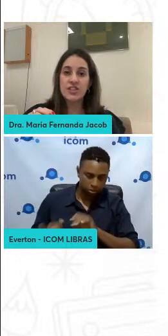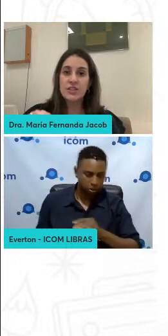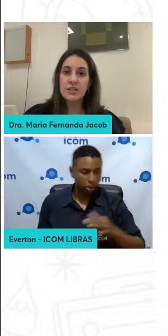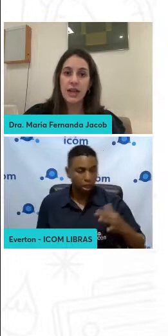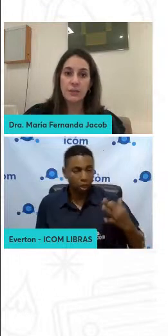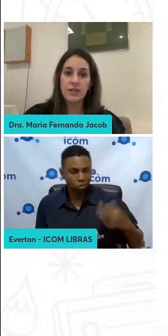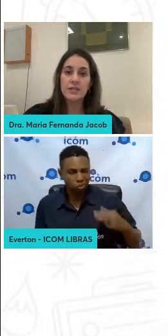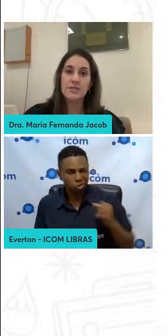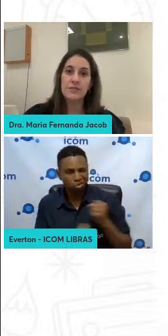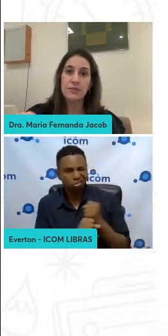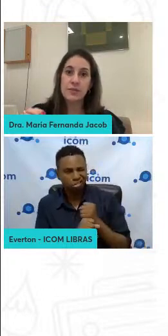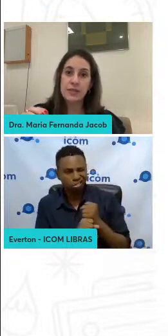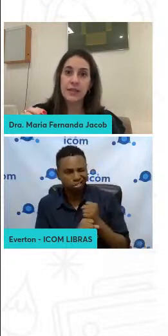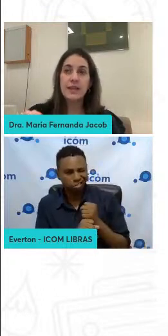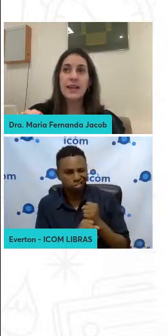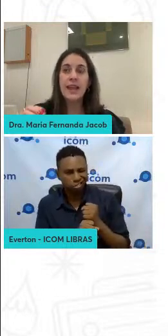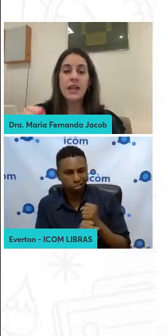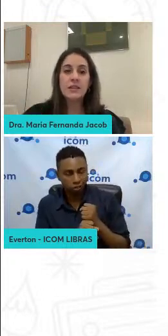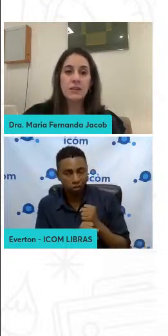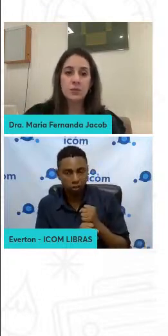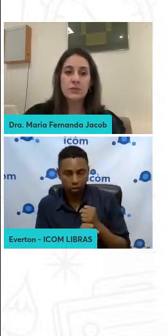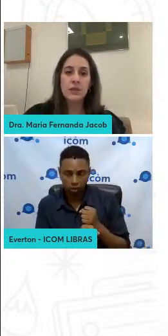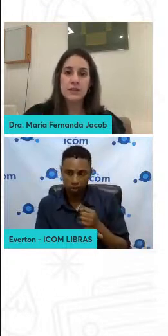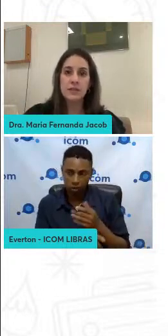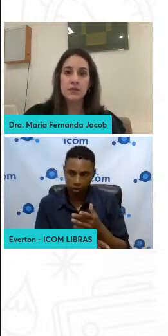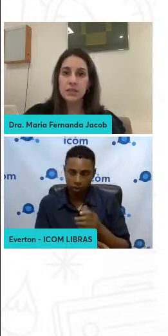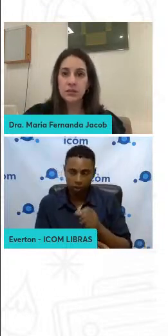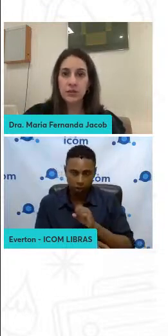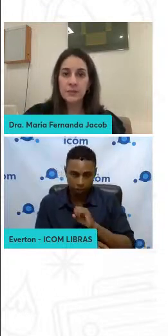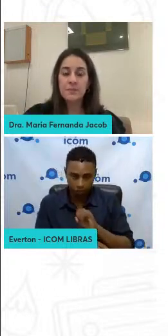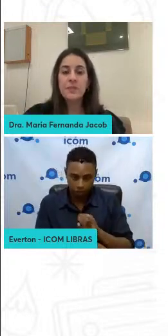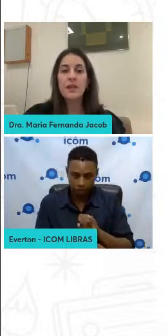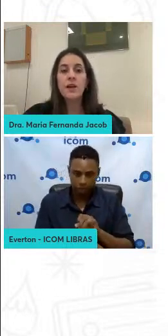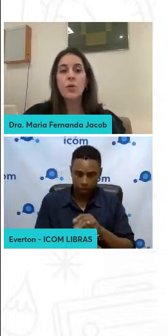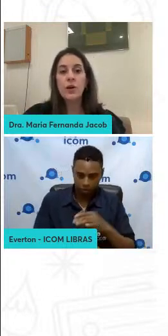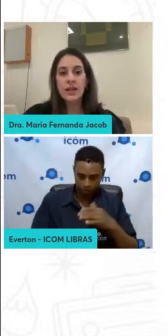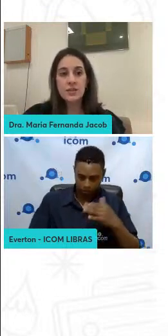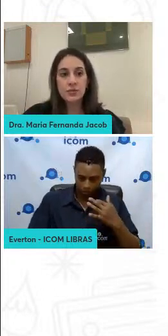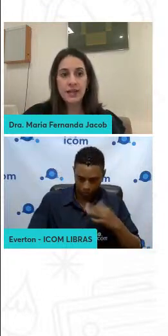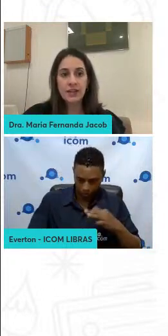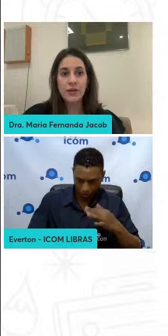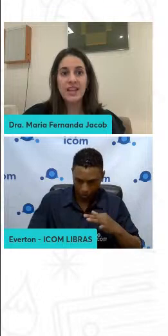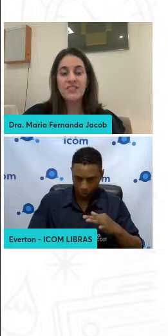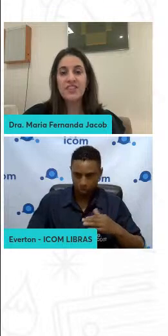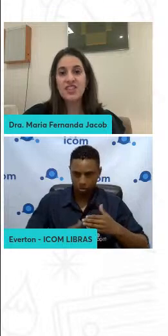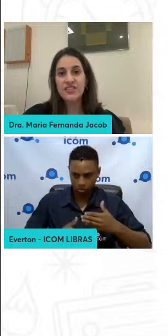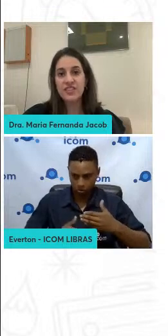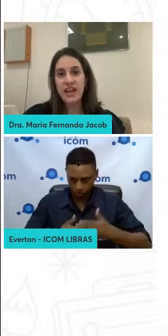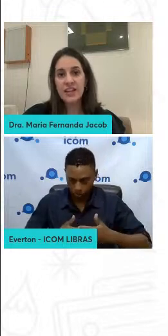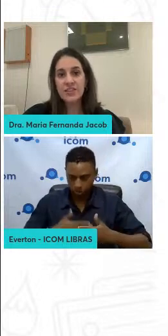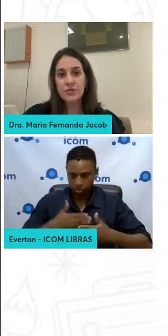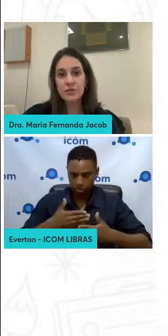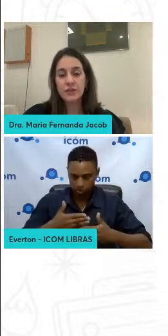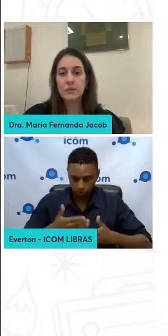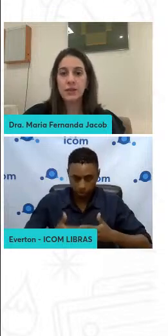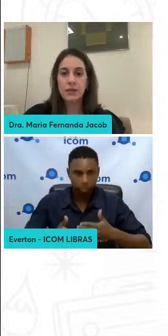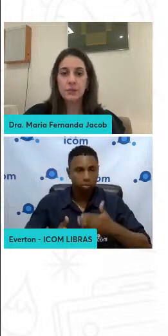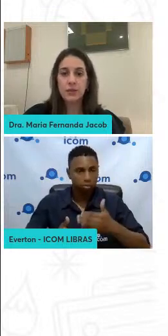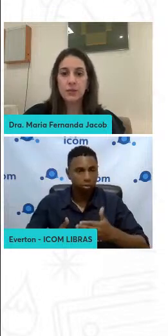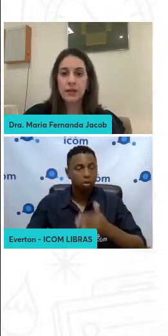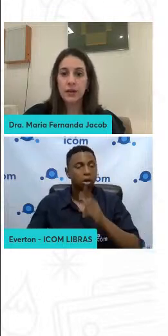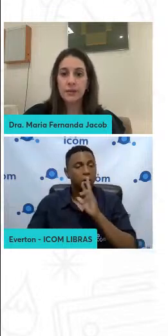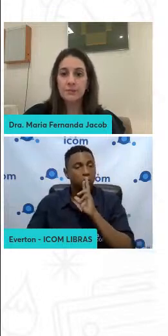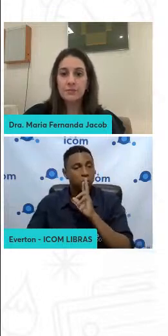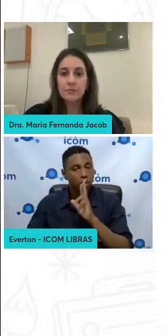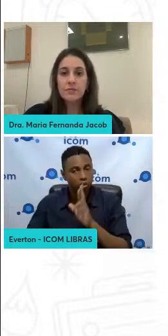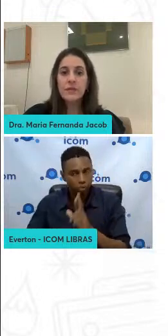hoje a gente sabe que se você entra com educação em dor, o resultado, a efetividade do tratamento, ela é